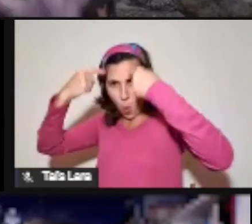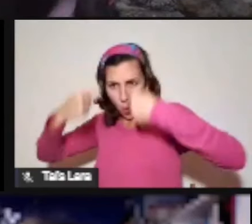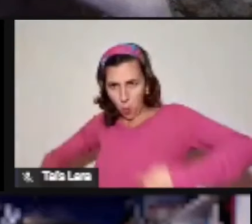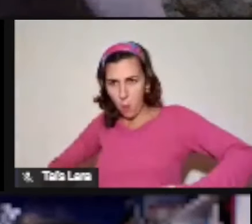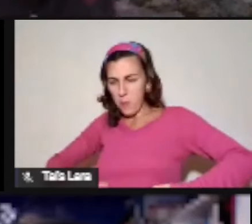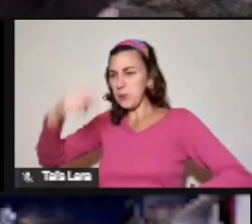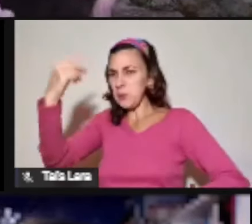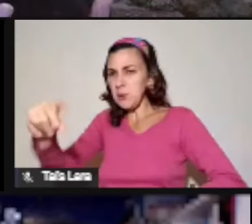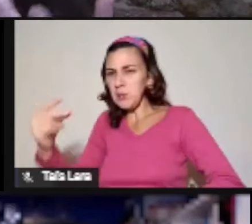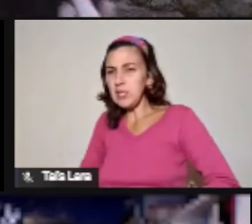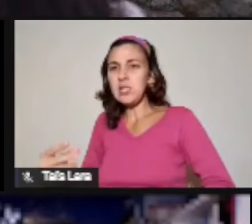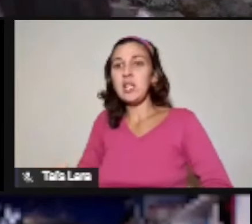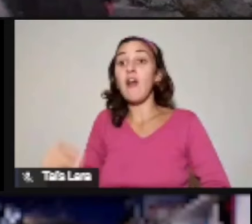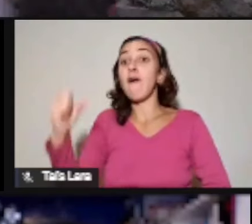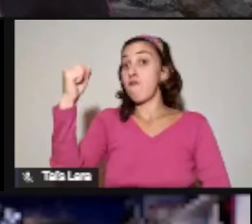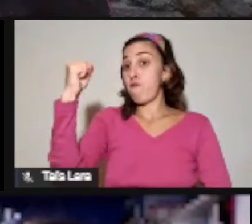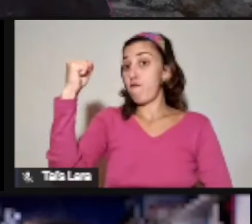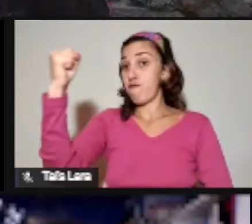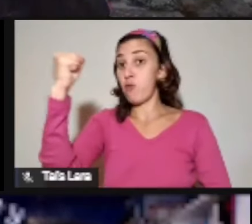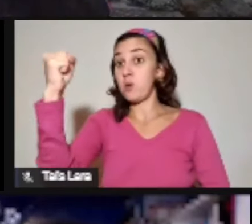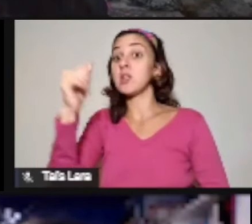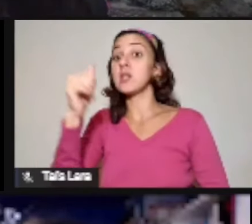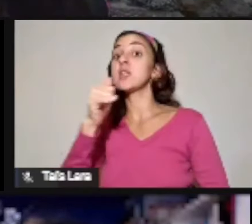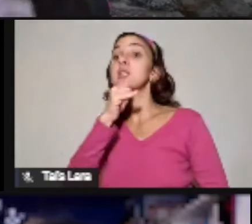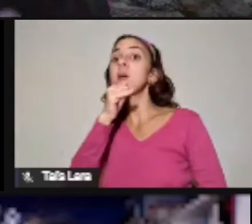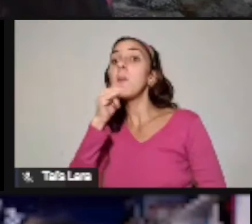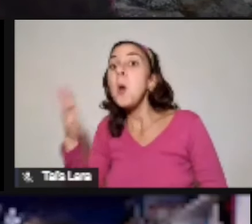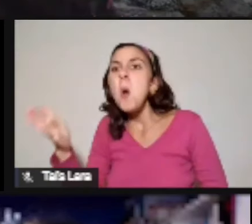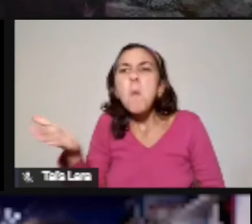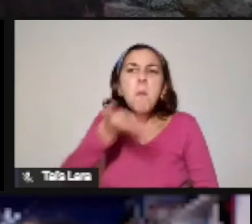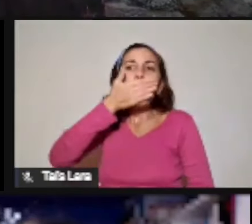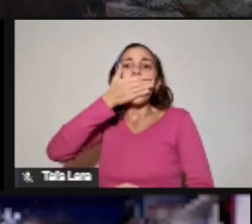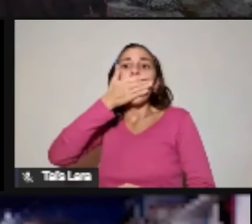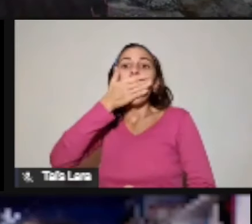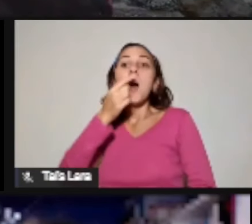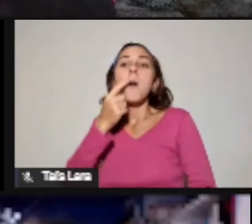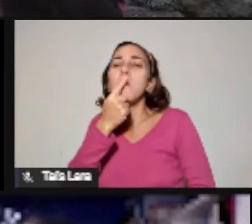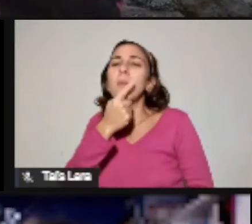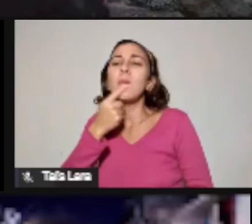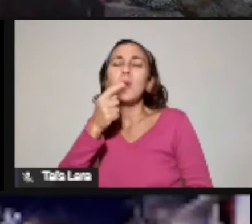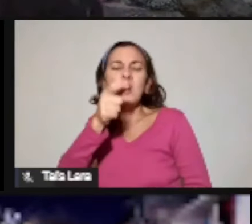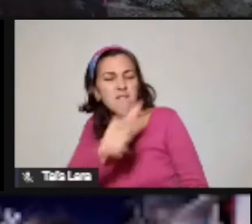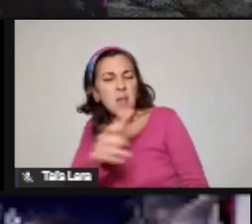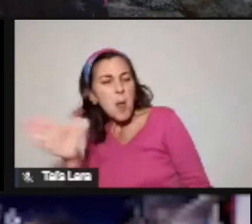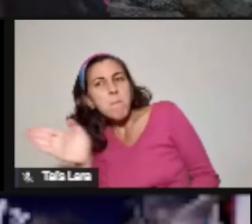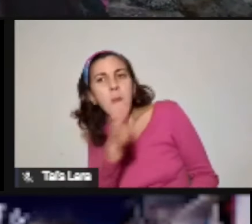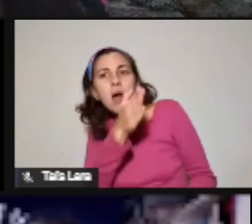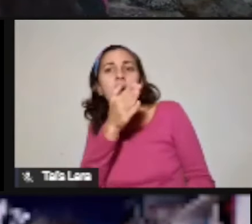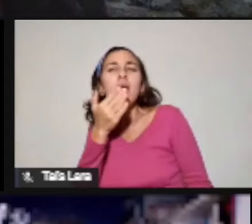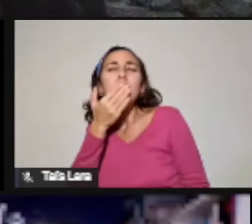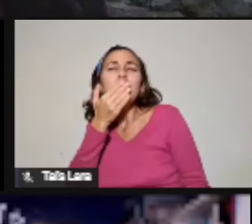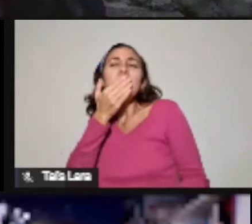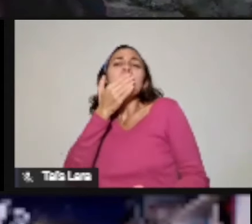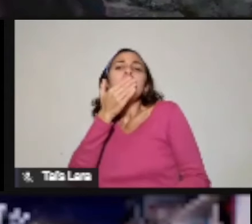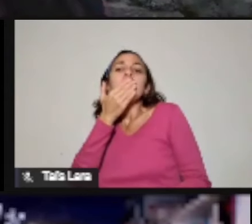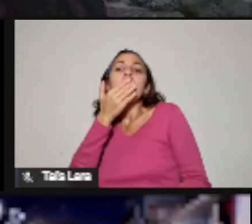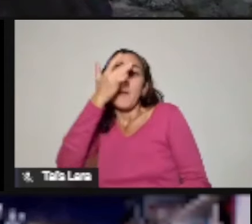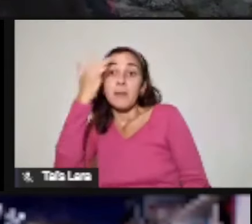que vai haver o uso da força, porque bater na boca, gente, é isso, é o uso do poder. Carol, mas foi de leve, nem deixou marca,